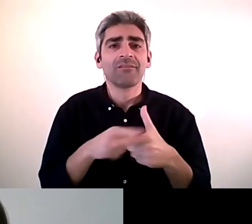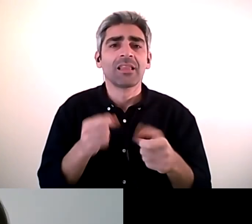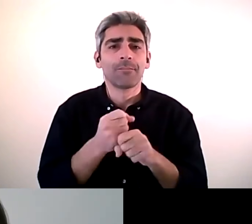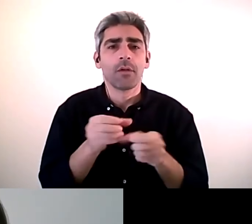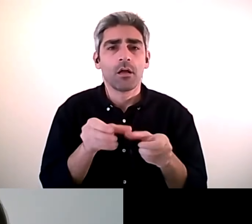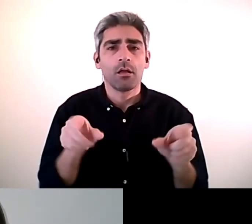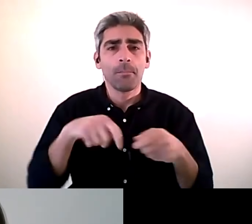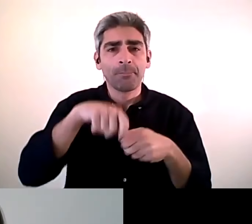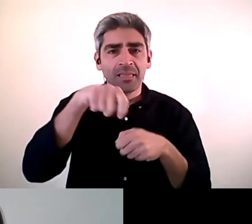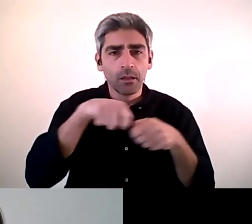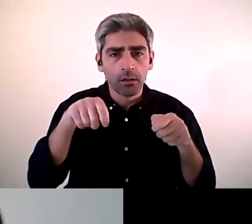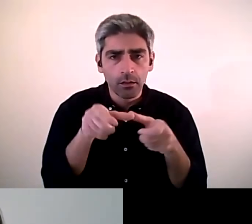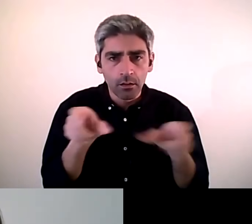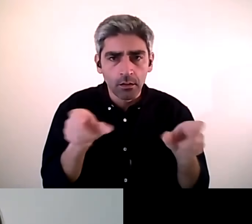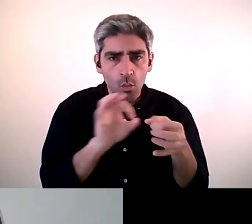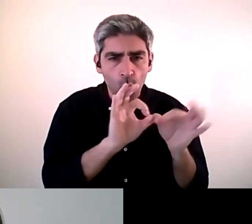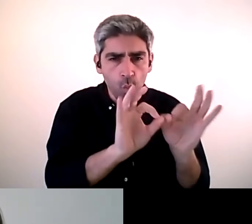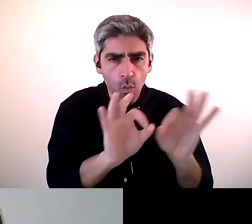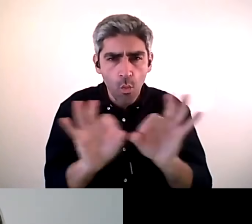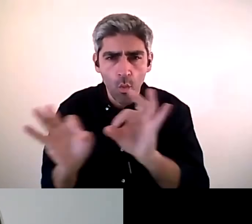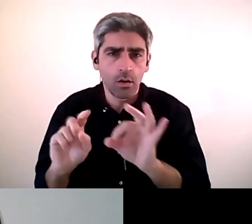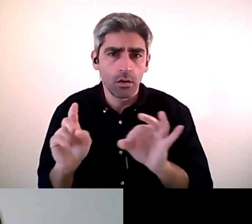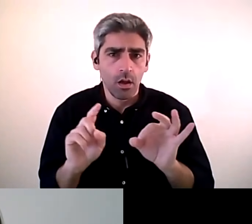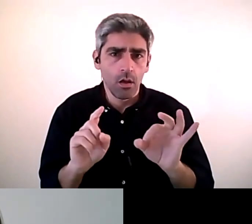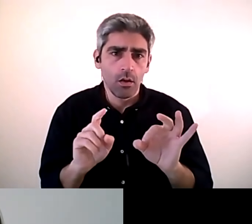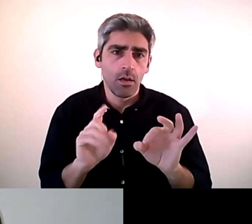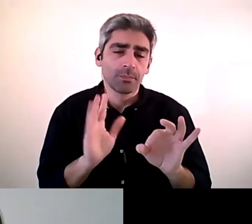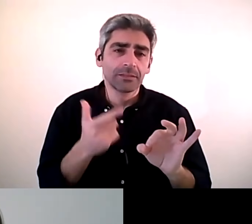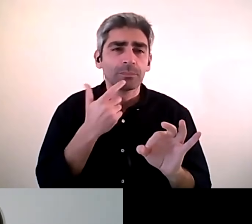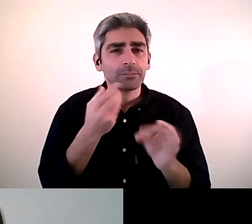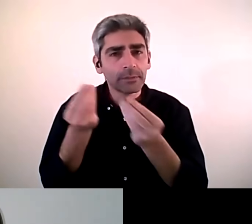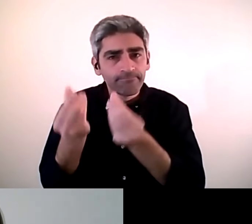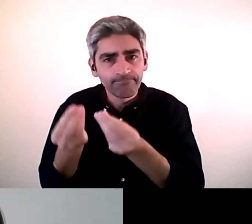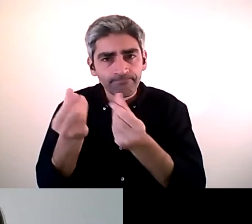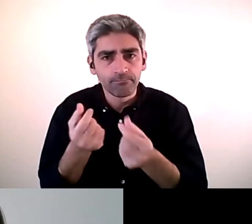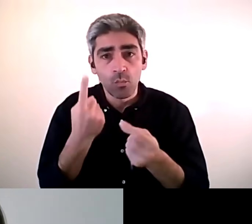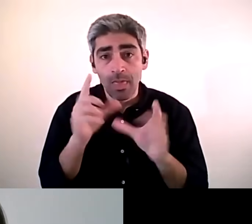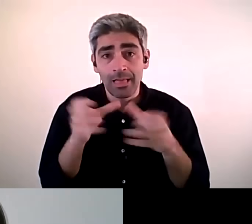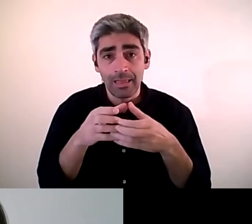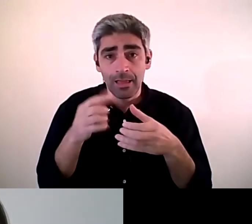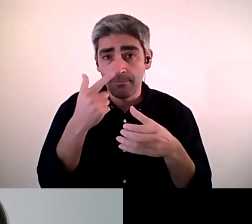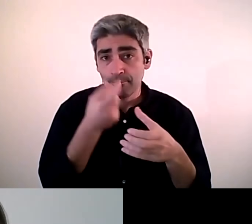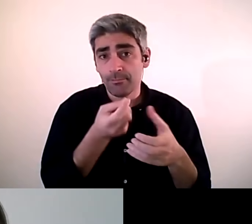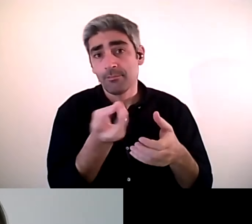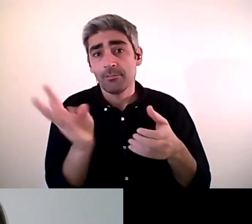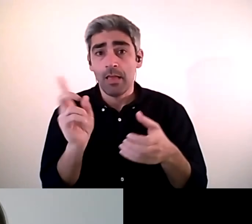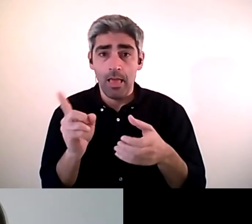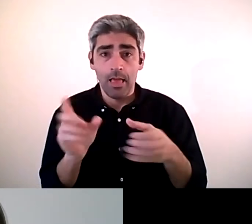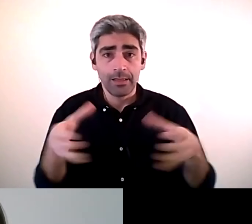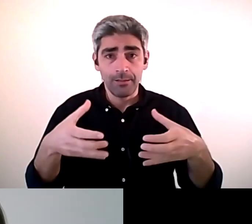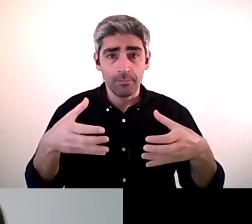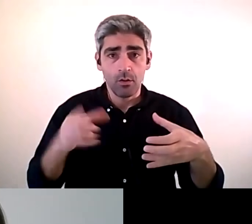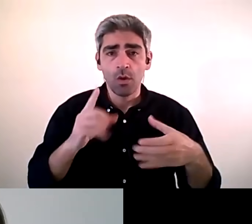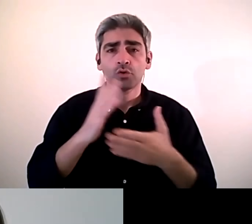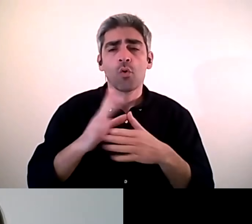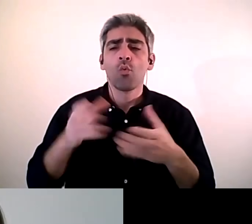a metro e distribuir por todos de forma igual. E, portanto, perceber numa equipa, uma equipa é exatamente isso, não é